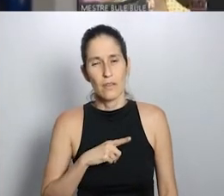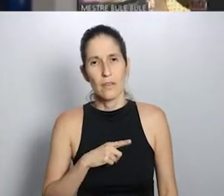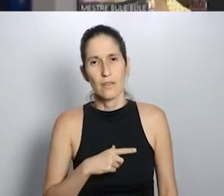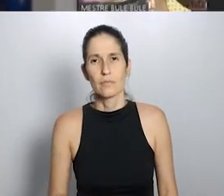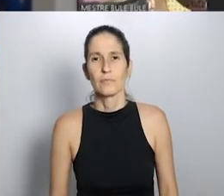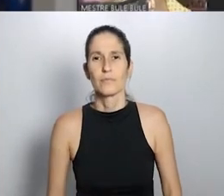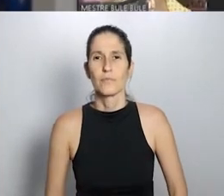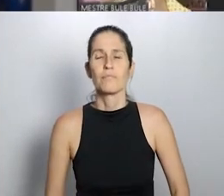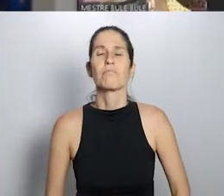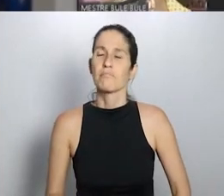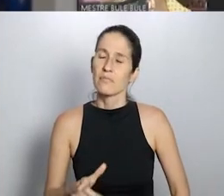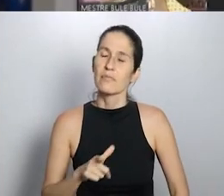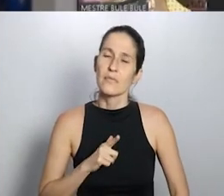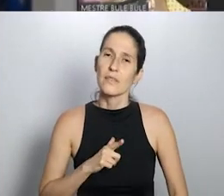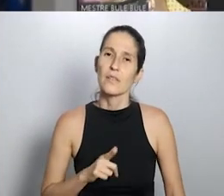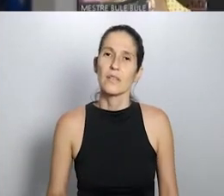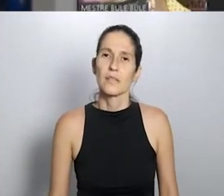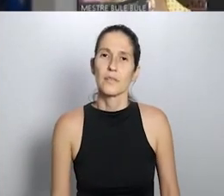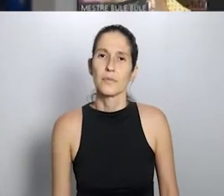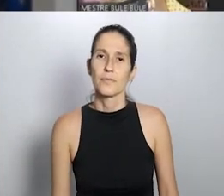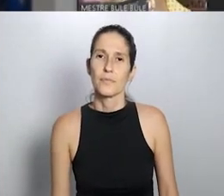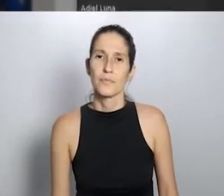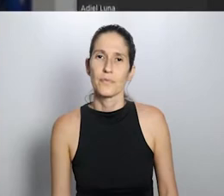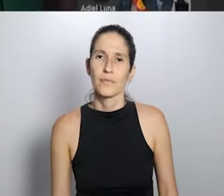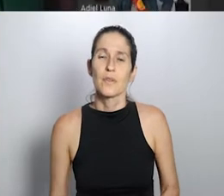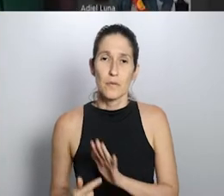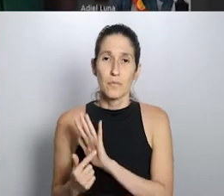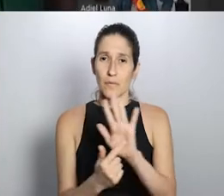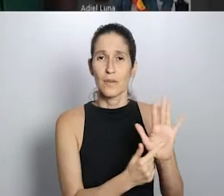desse período para mostrar para a gente? Sim.